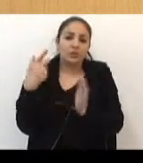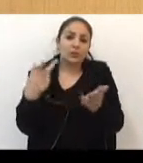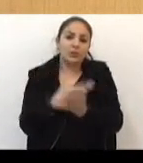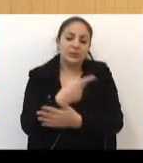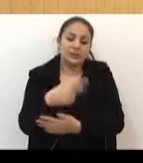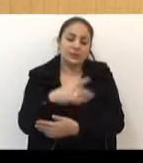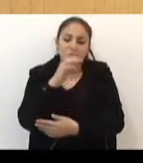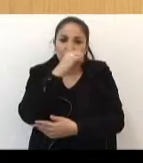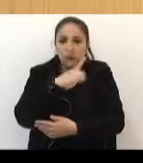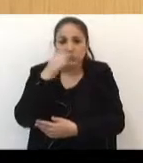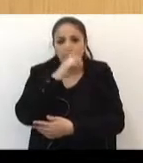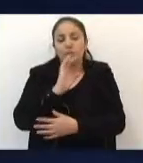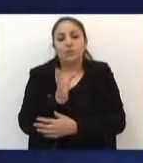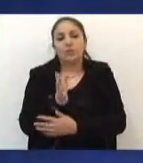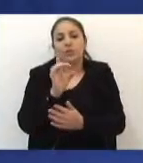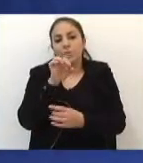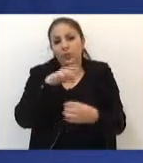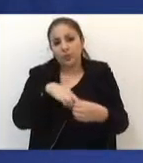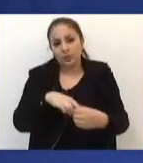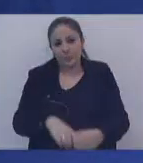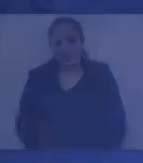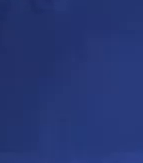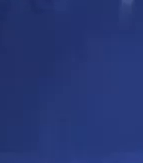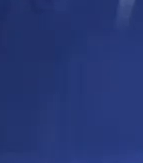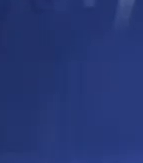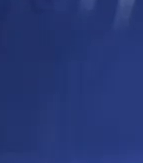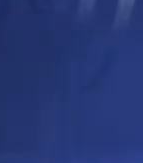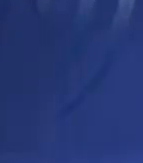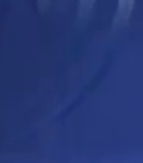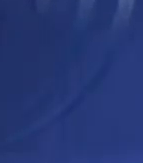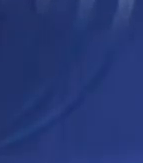domingo. Nós já voltamos.